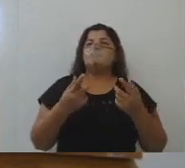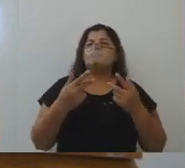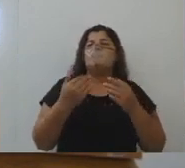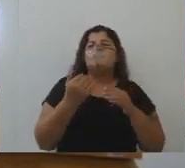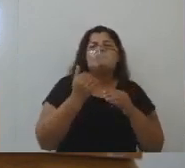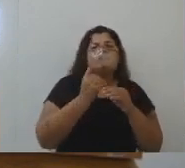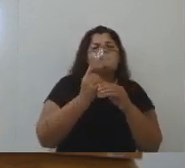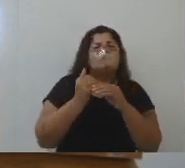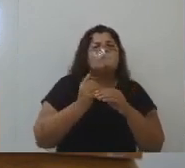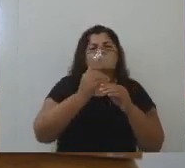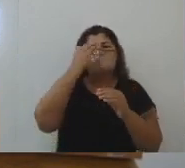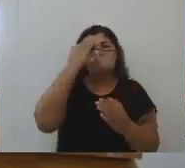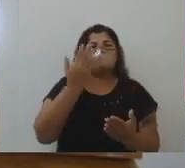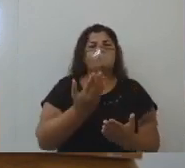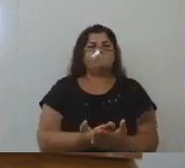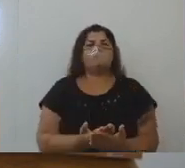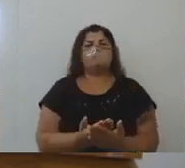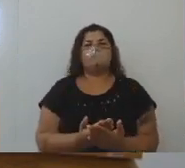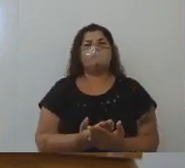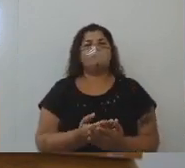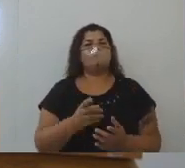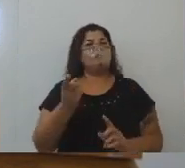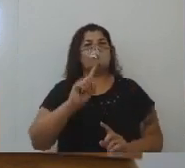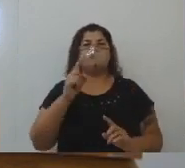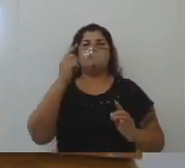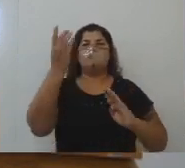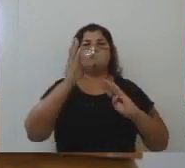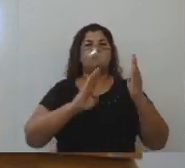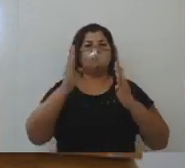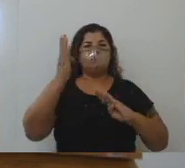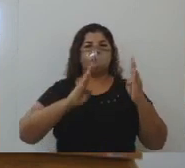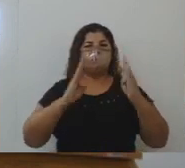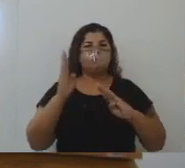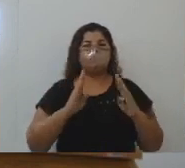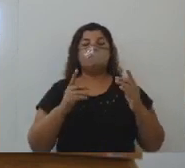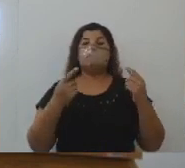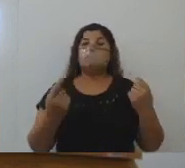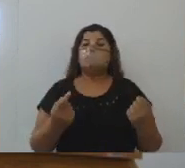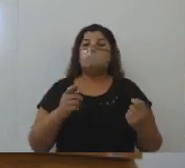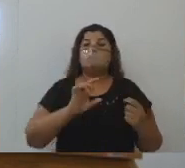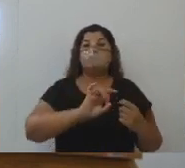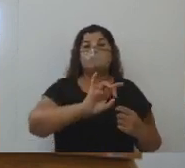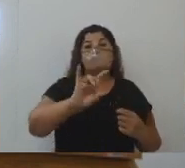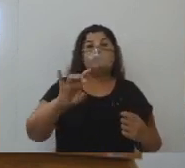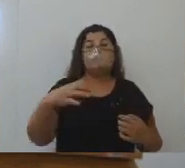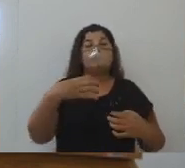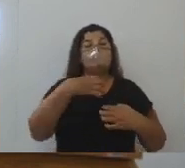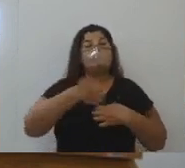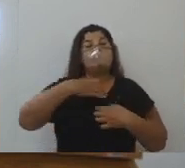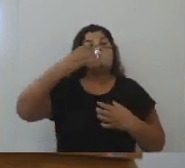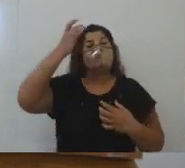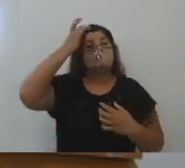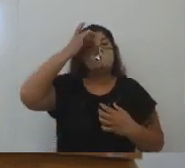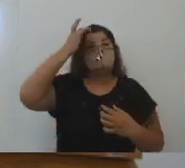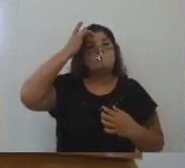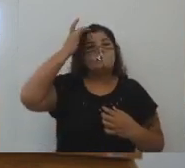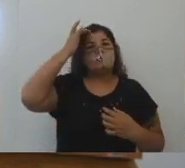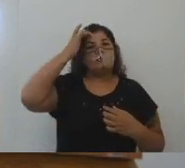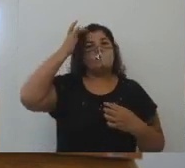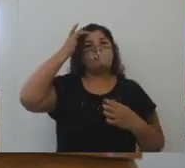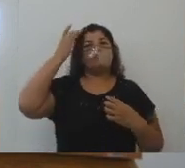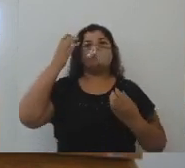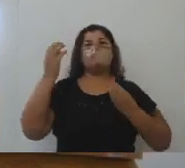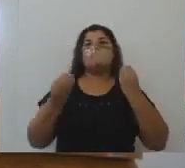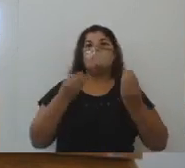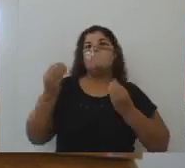que a gente acredita. Isso não é biológico, certo? Isso cabe dentro da nossa psique, dentro da nossa mente,